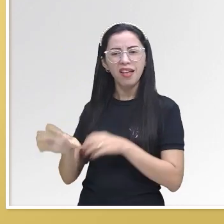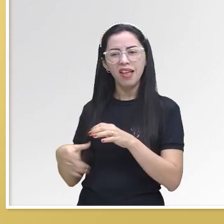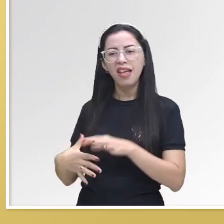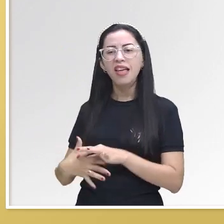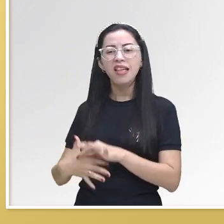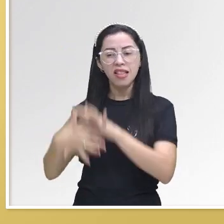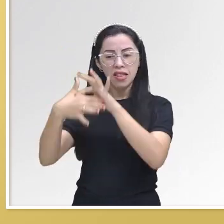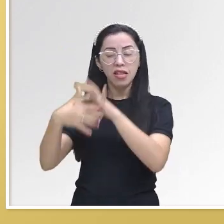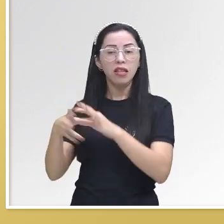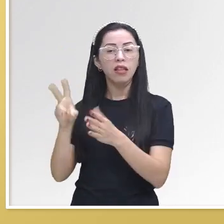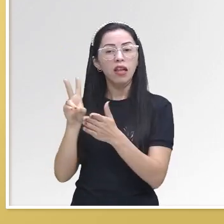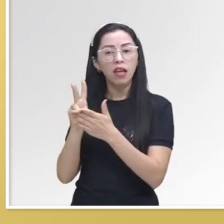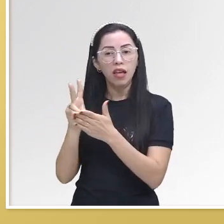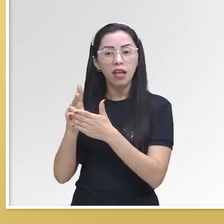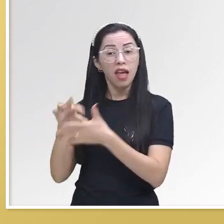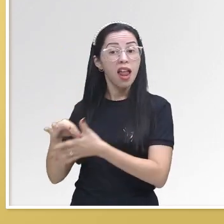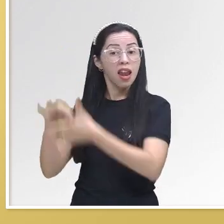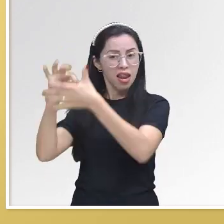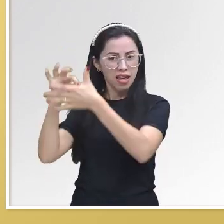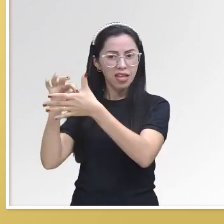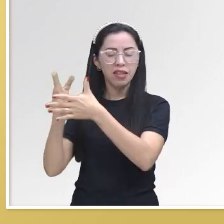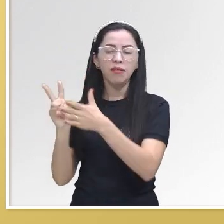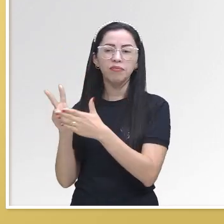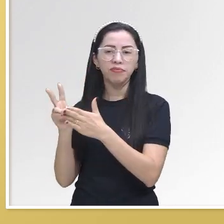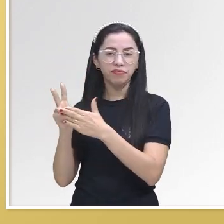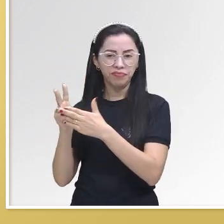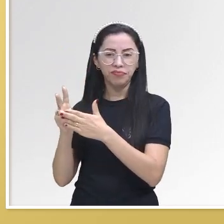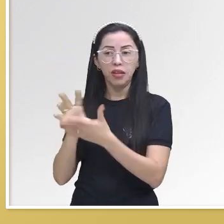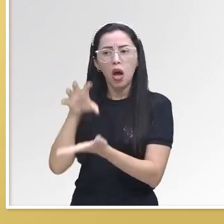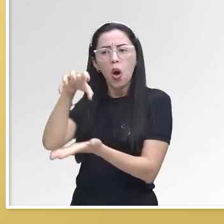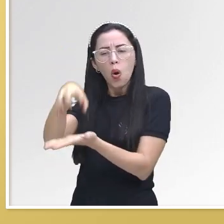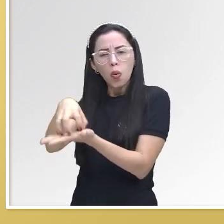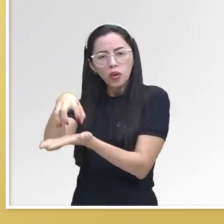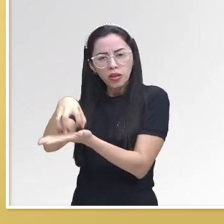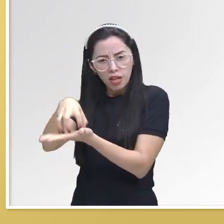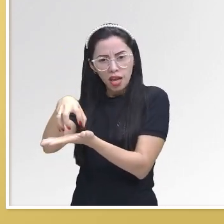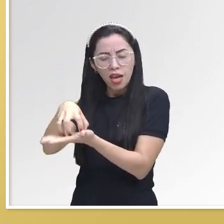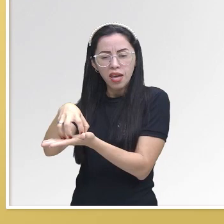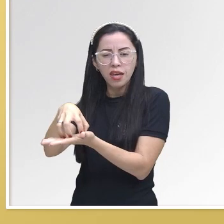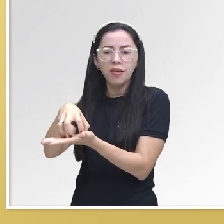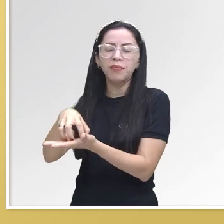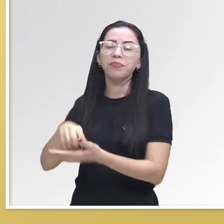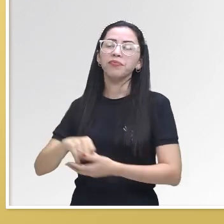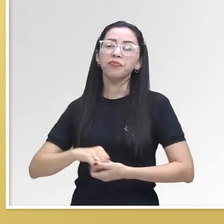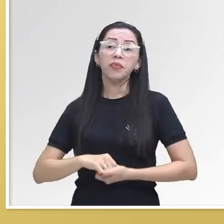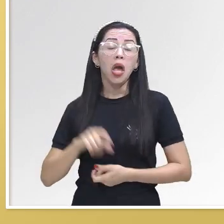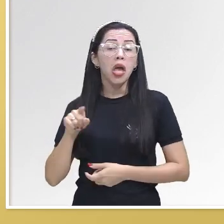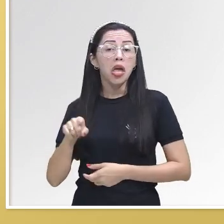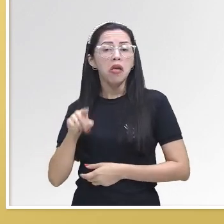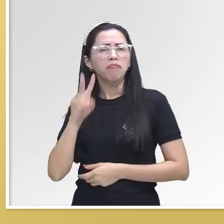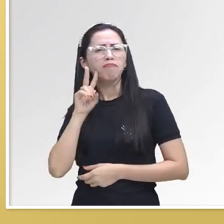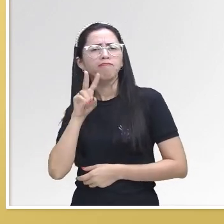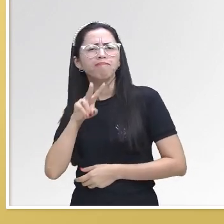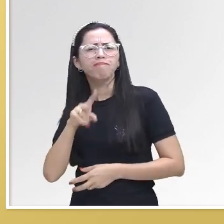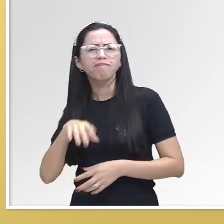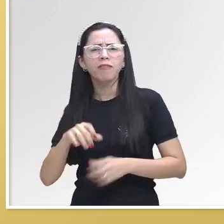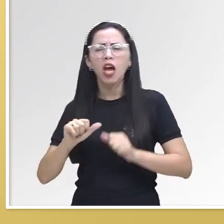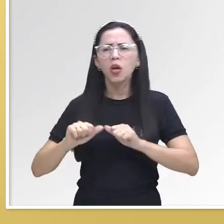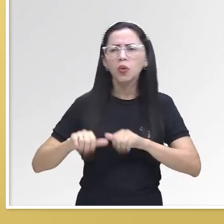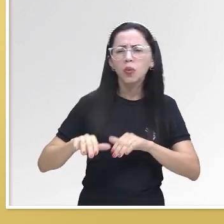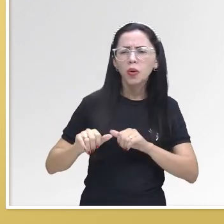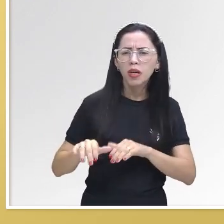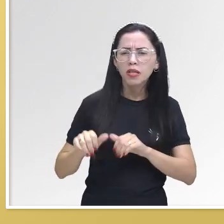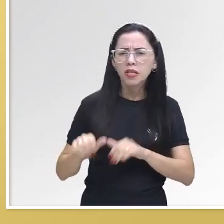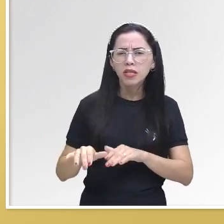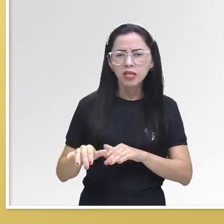de Souza Gomes, da aldeia Bananal, em Peruípe, vê a educação e a